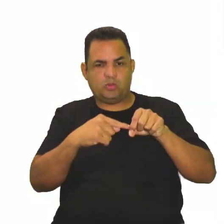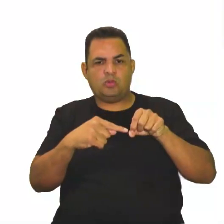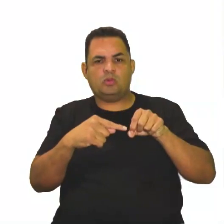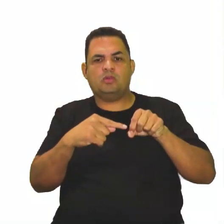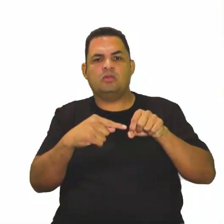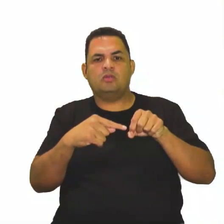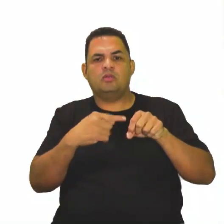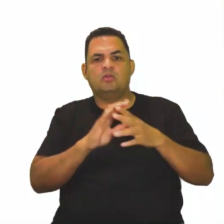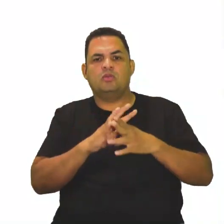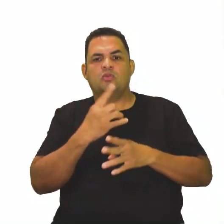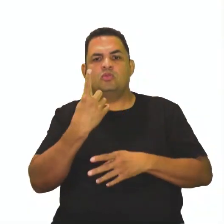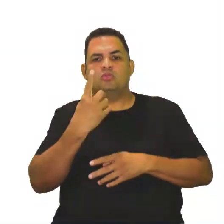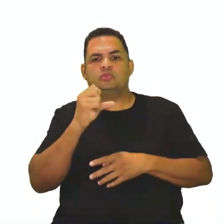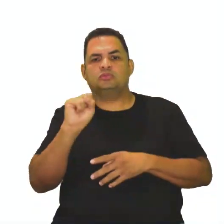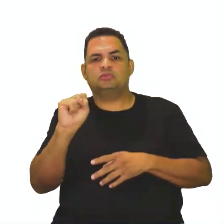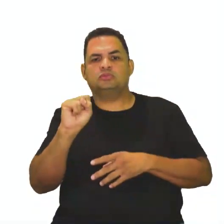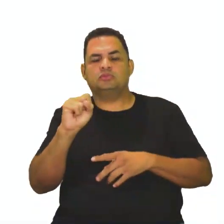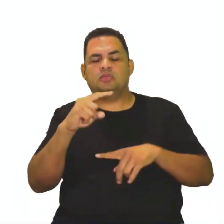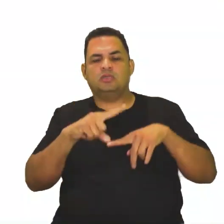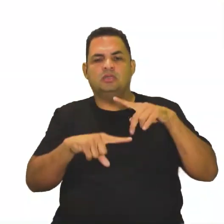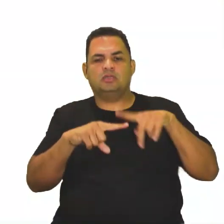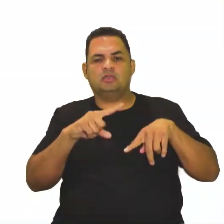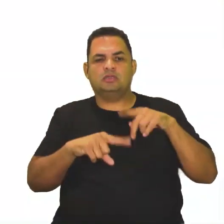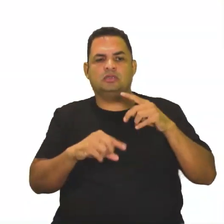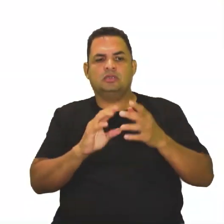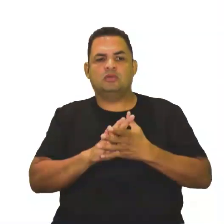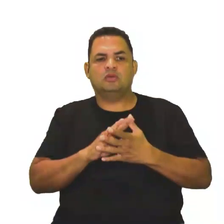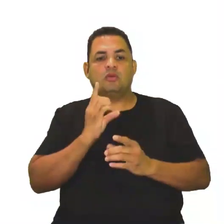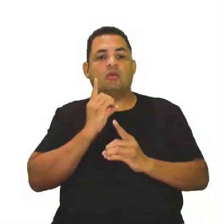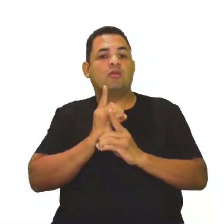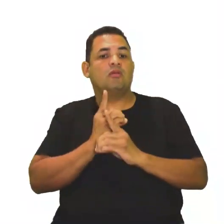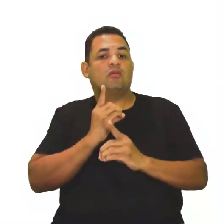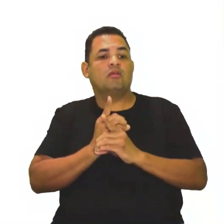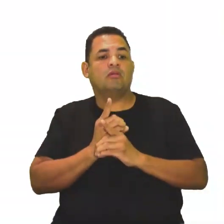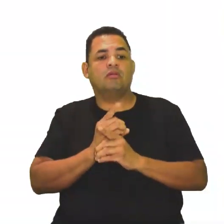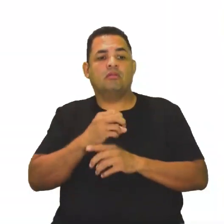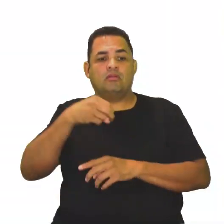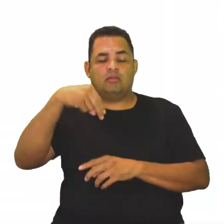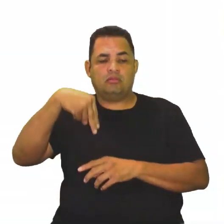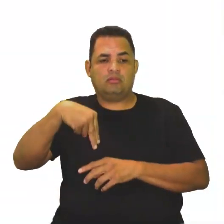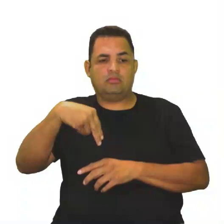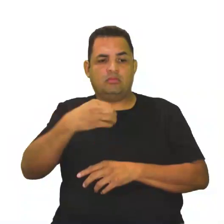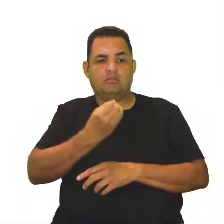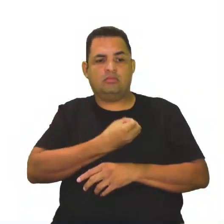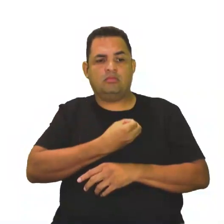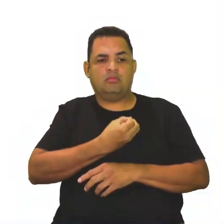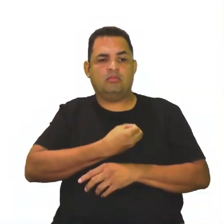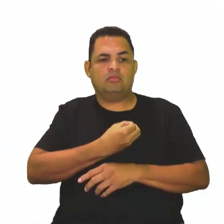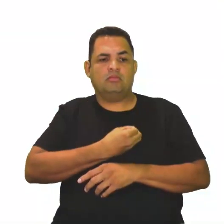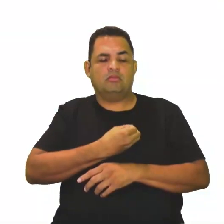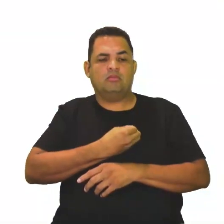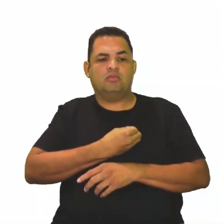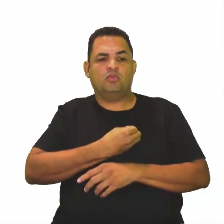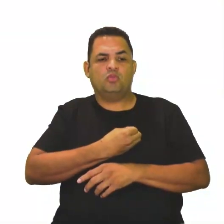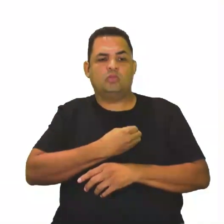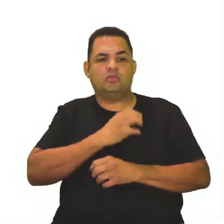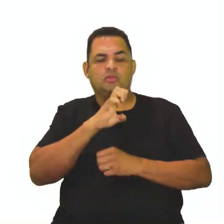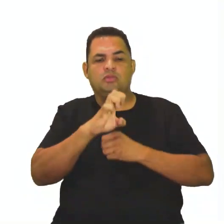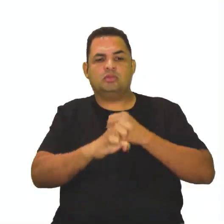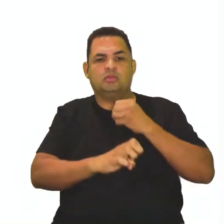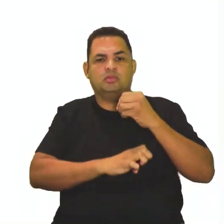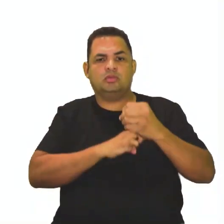1 segundo. Então, ele quer o N, que é o número de elétrons, né,